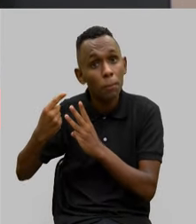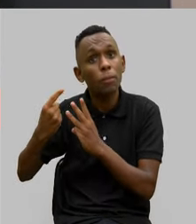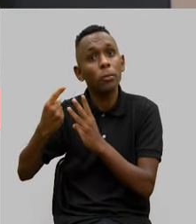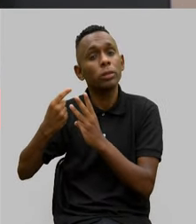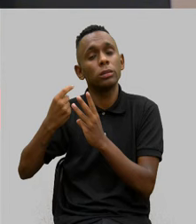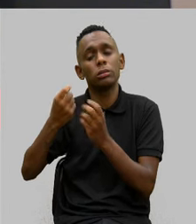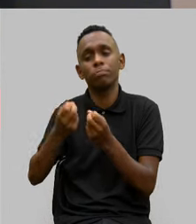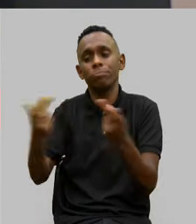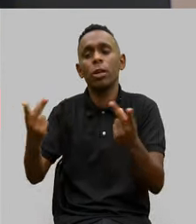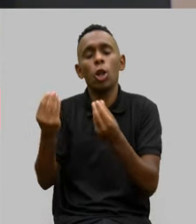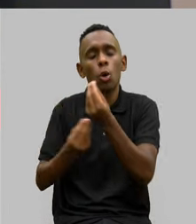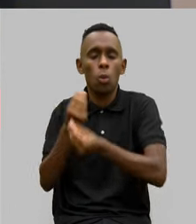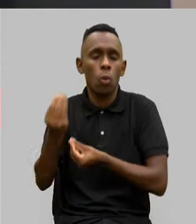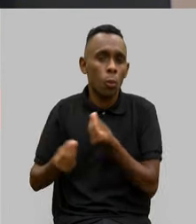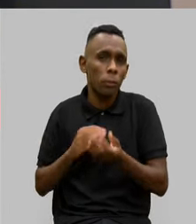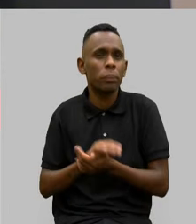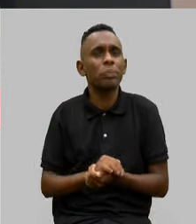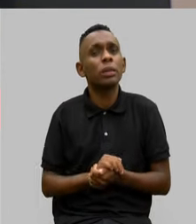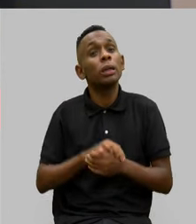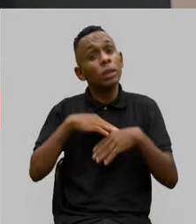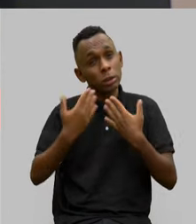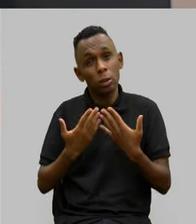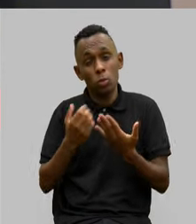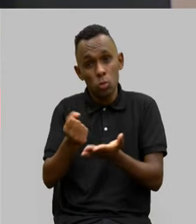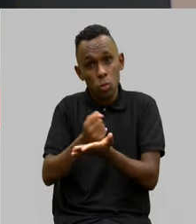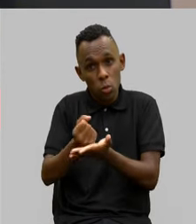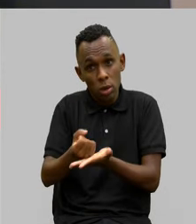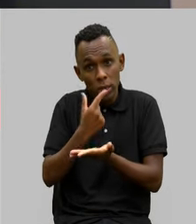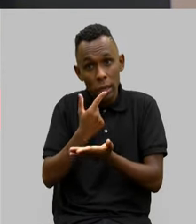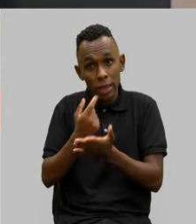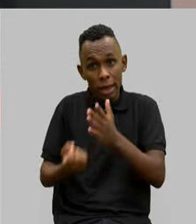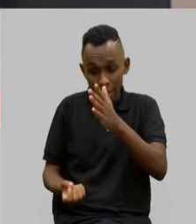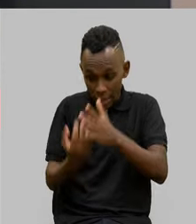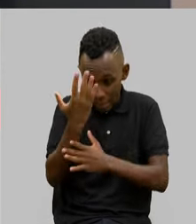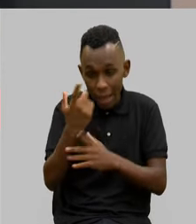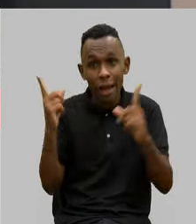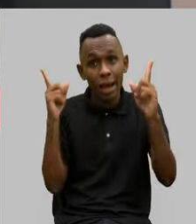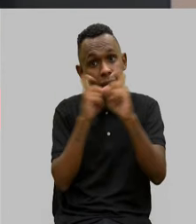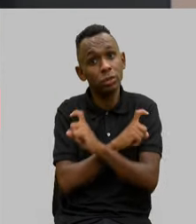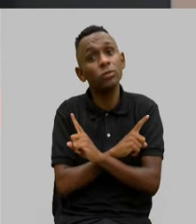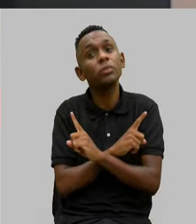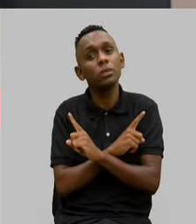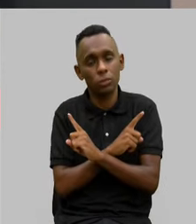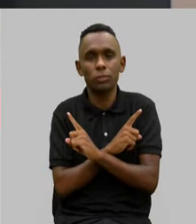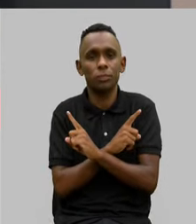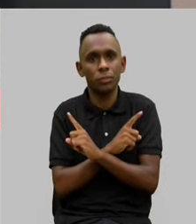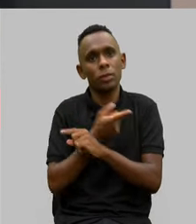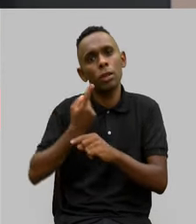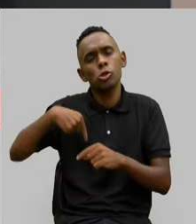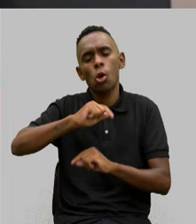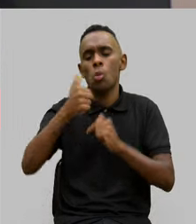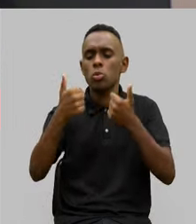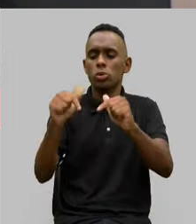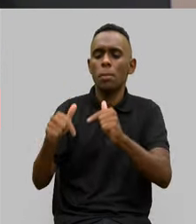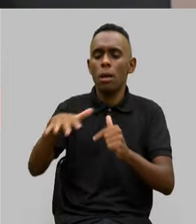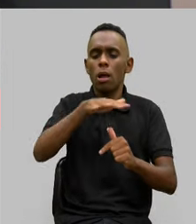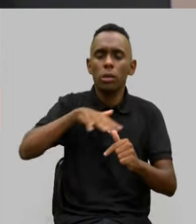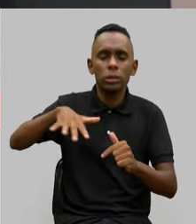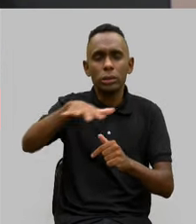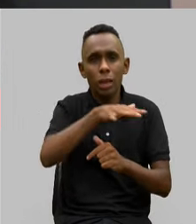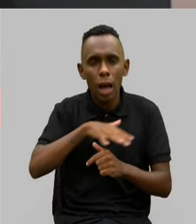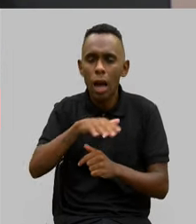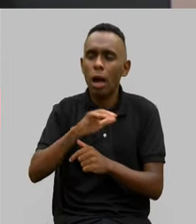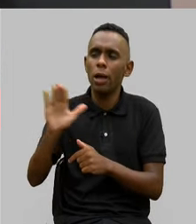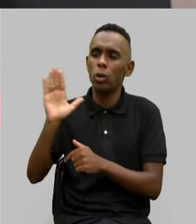mercado né ou seja desenvolver um fármaco é difícil né E nós trabalhamos na área de canabinoides mas a